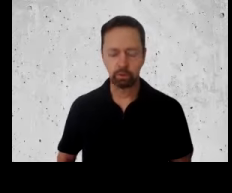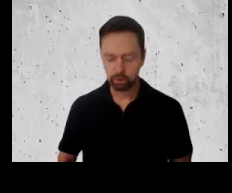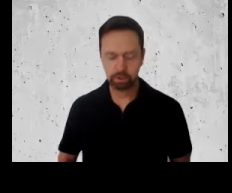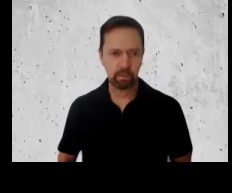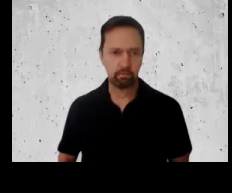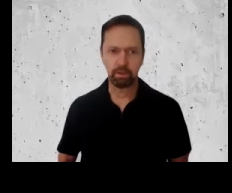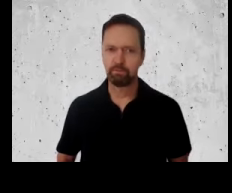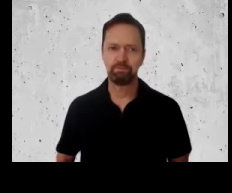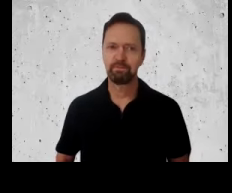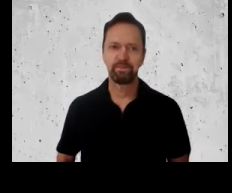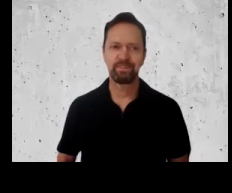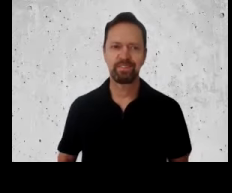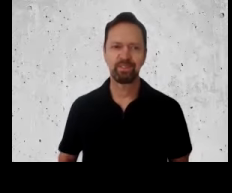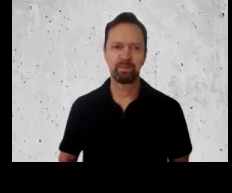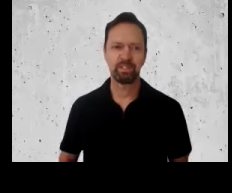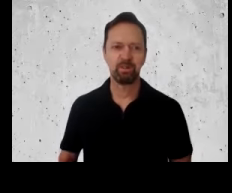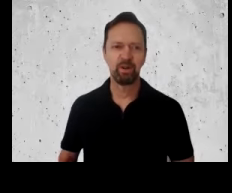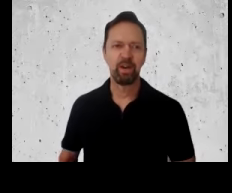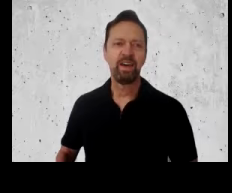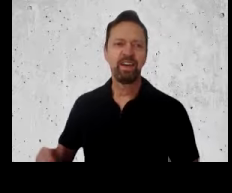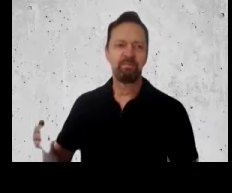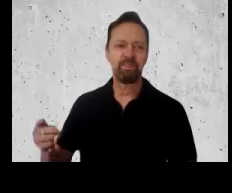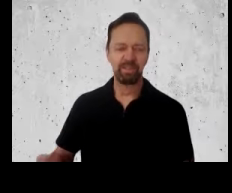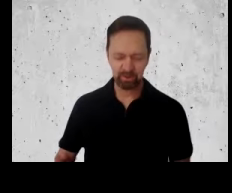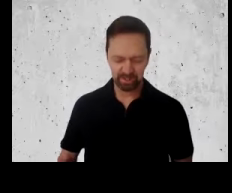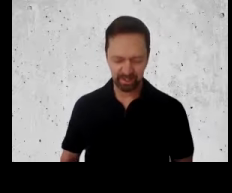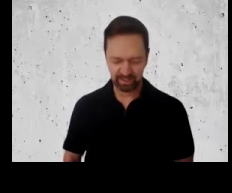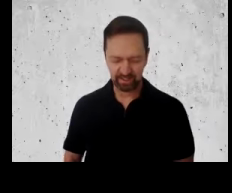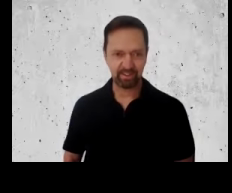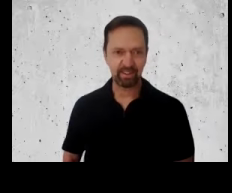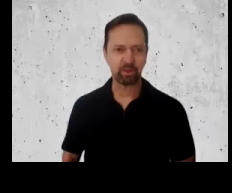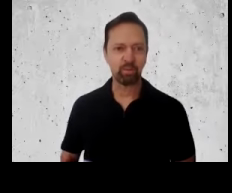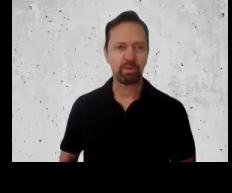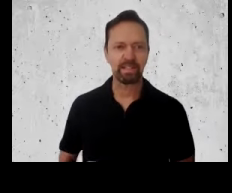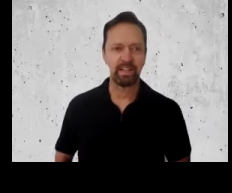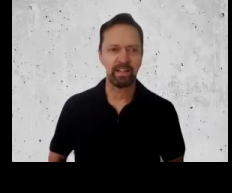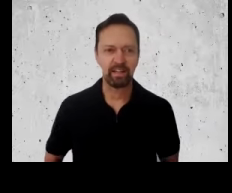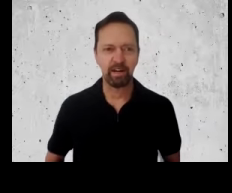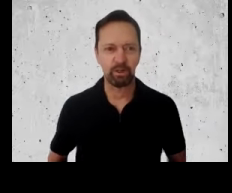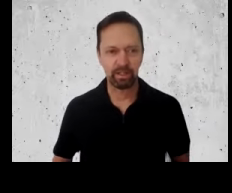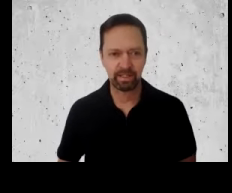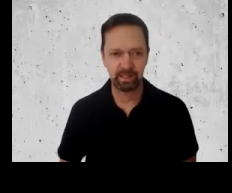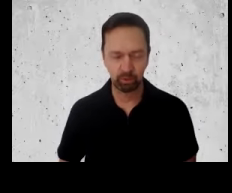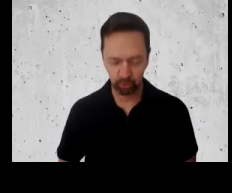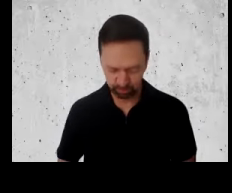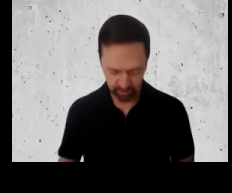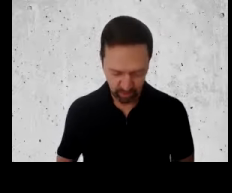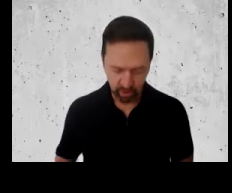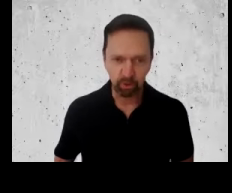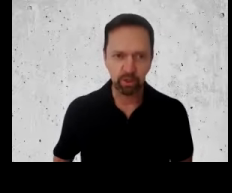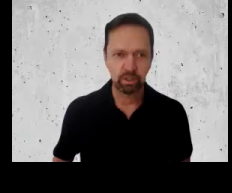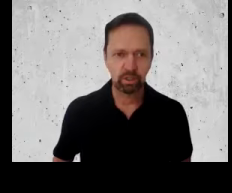Bem-vindos à introdução. Não, começando de novo. Bem-vindos à Economia Brasileira, aula